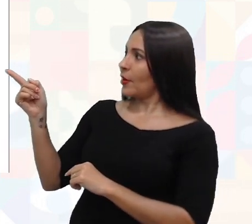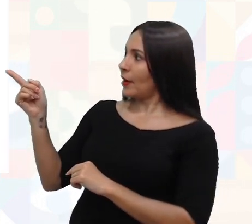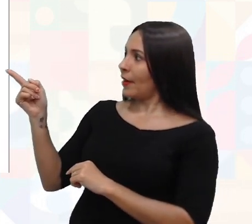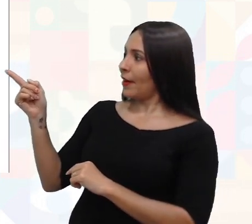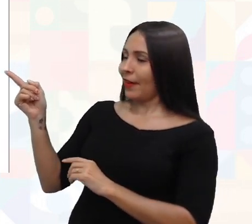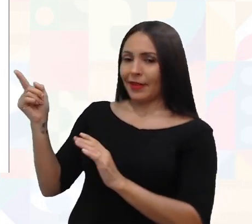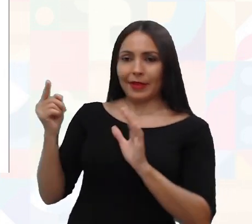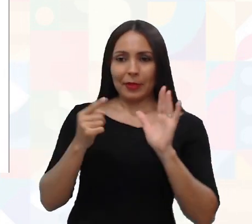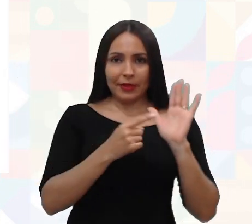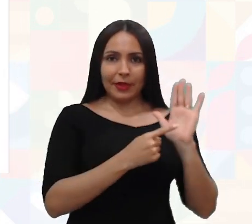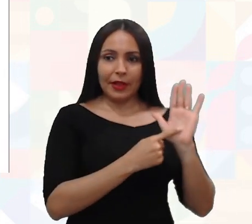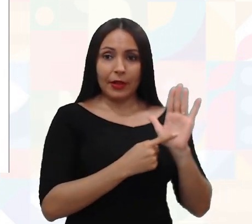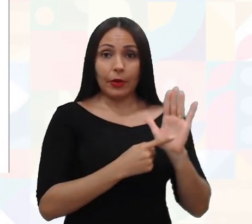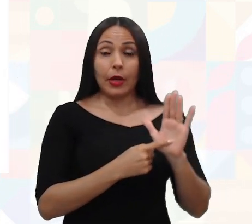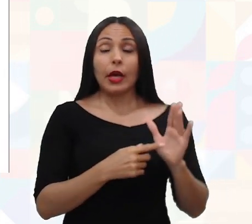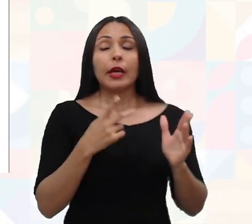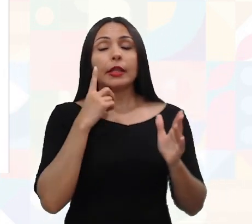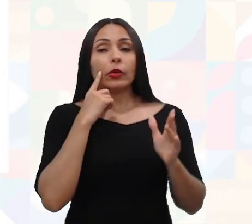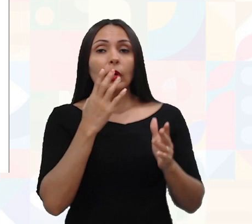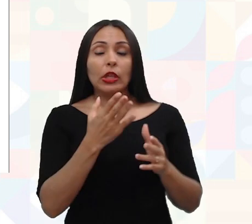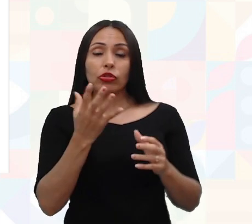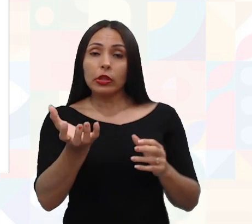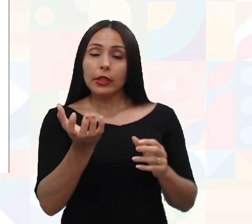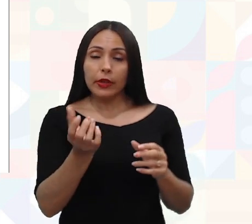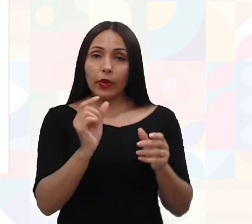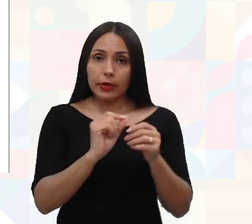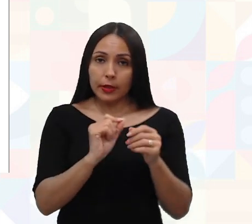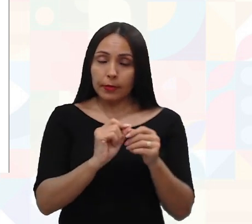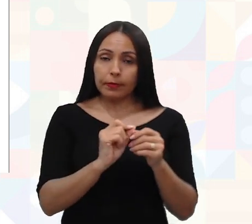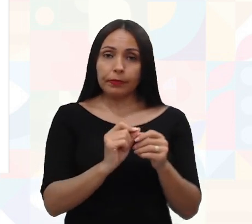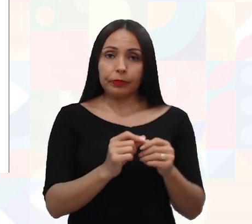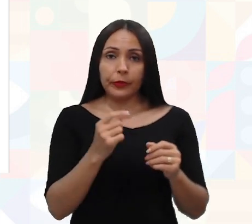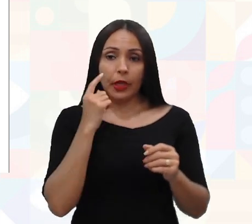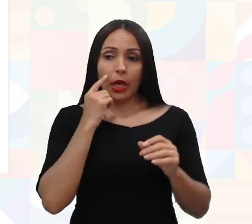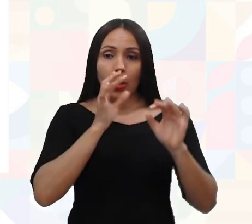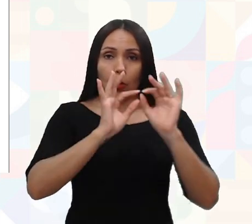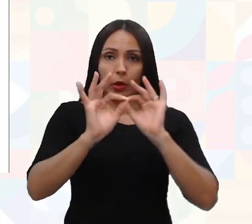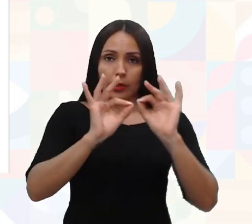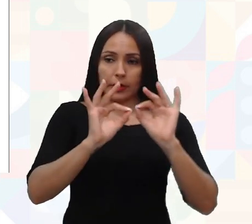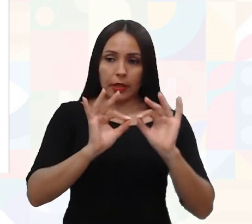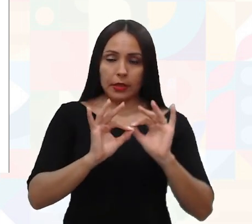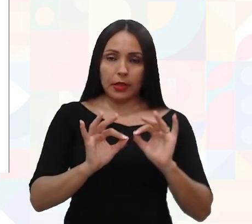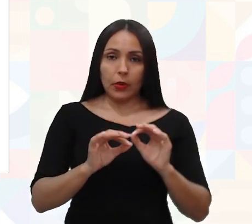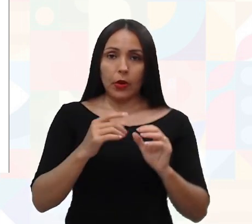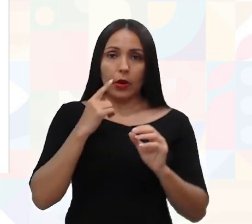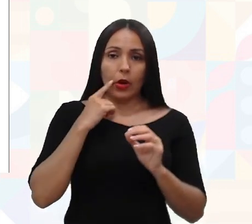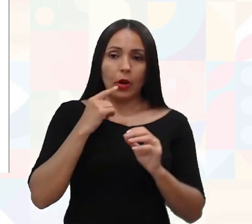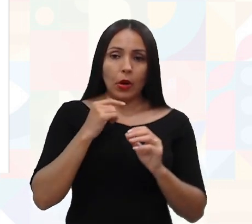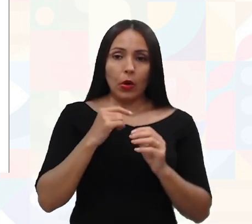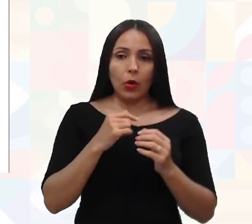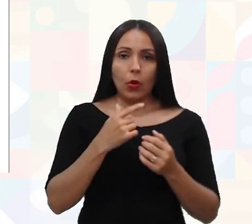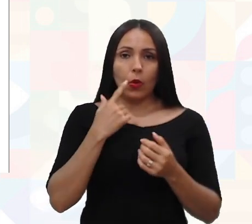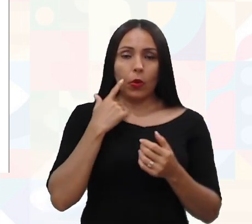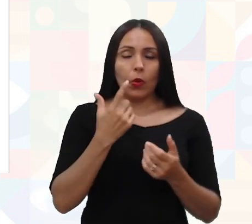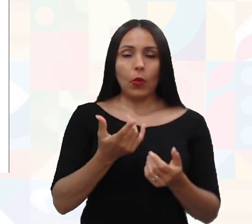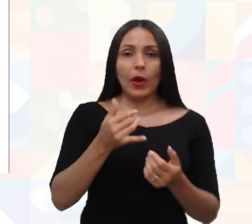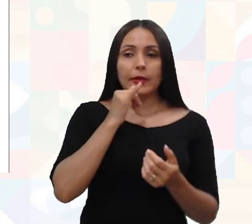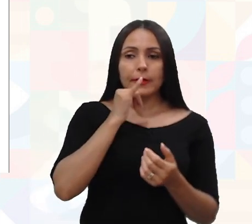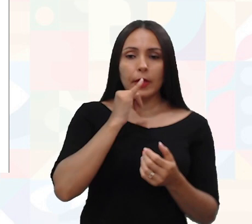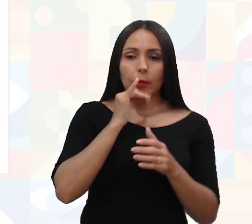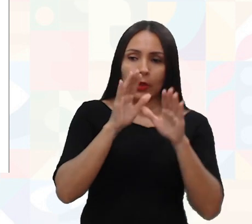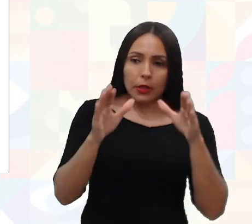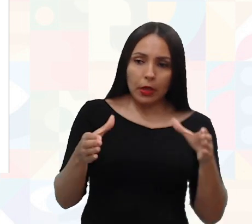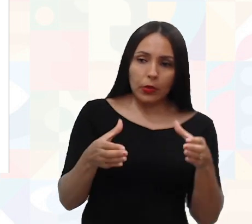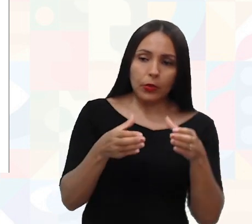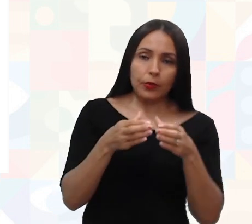agora para vocês. Então, quando a gente quer fazer na decoração um exemplo, né, de coisas agrupadas,